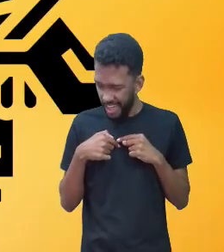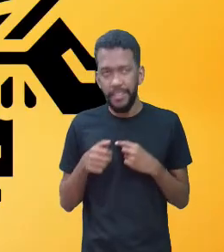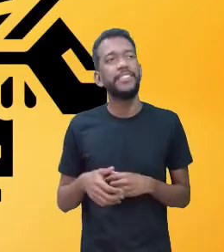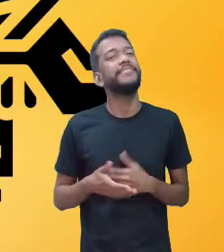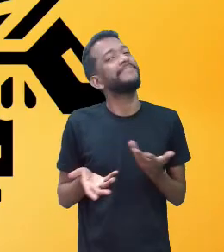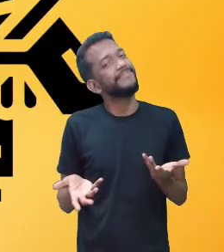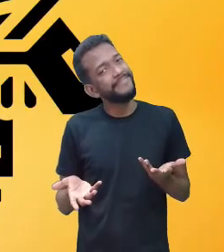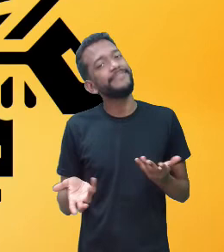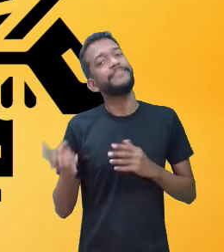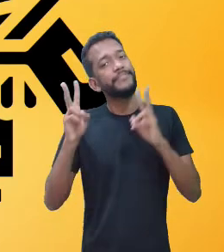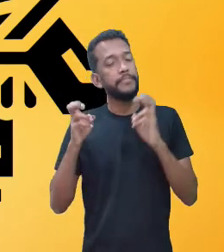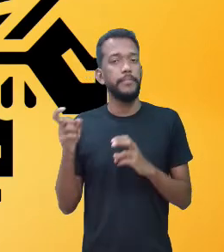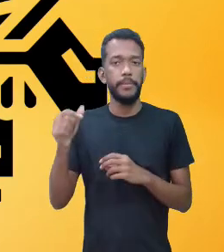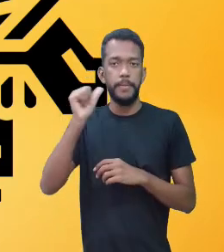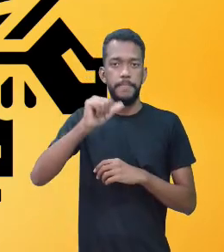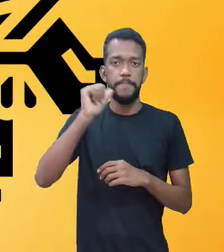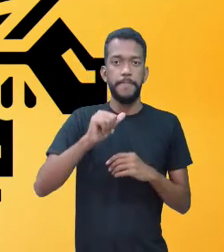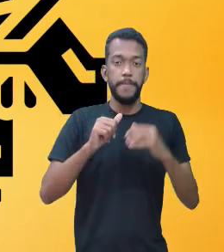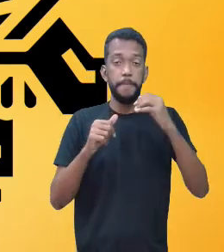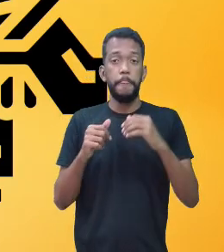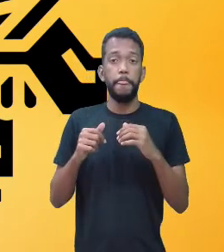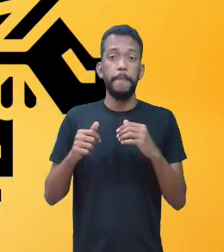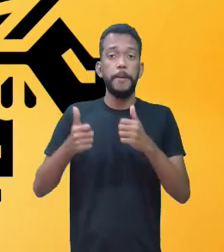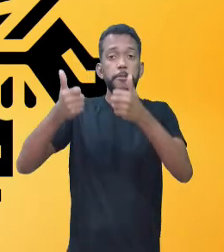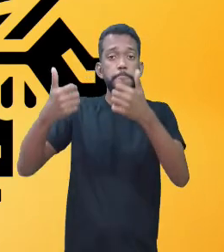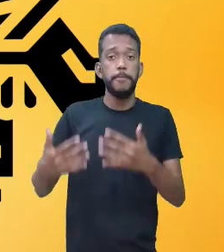posição ocupada pela vaca na interação